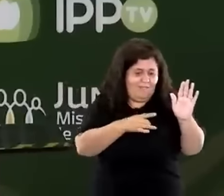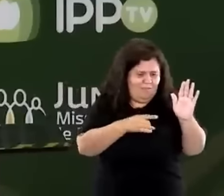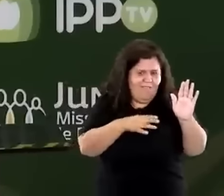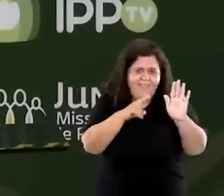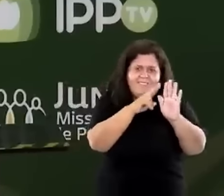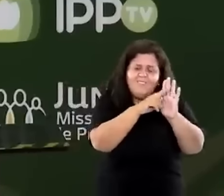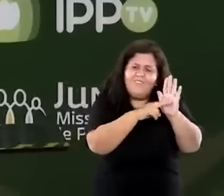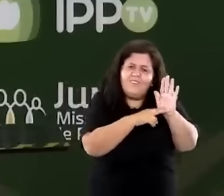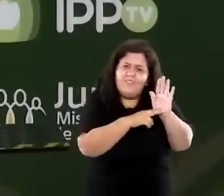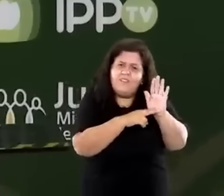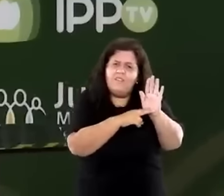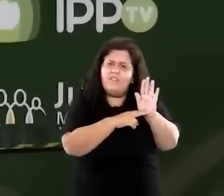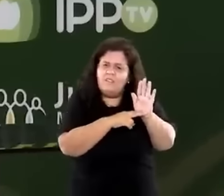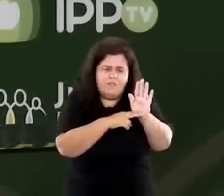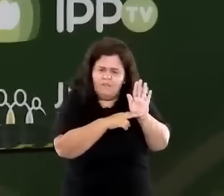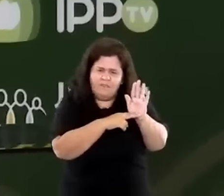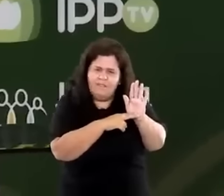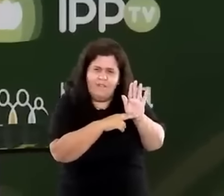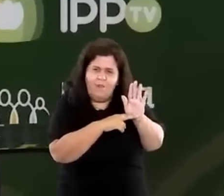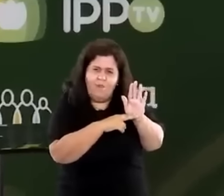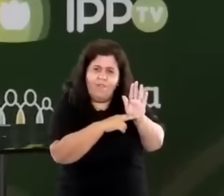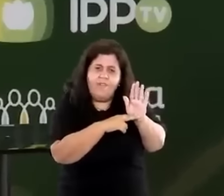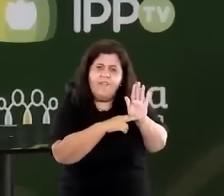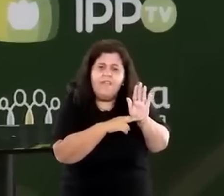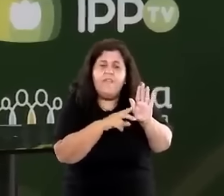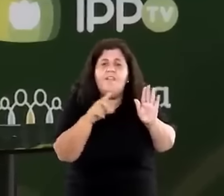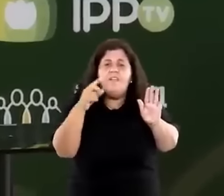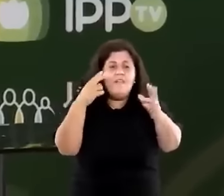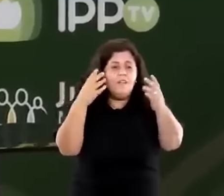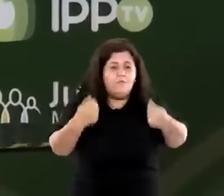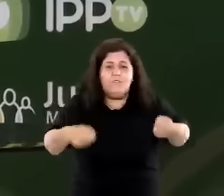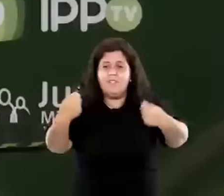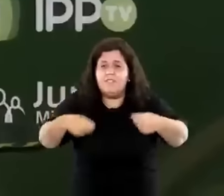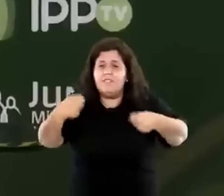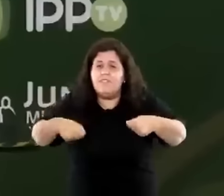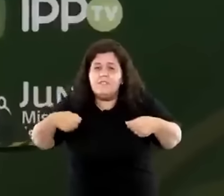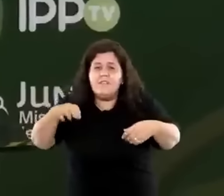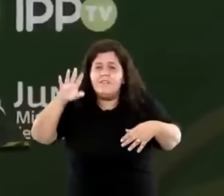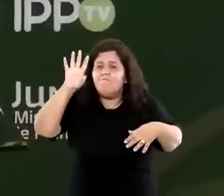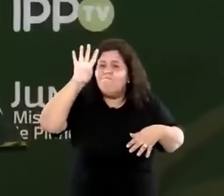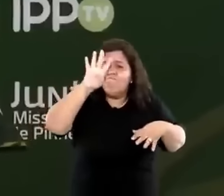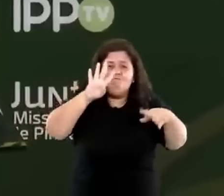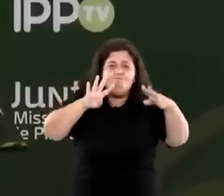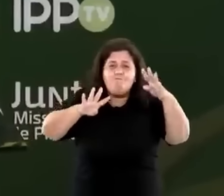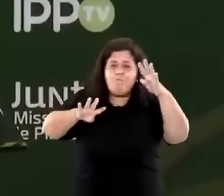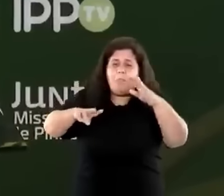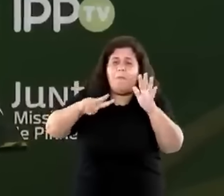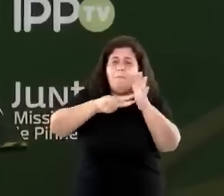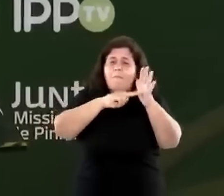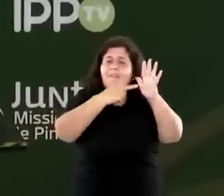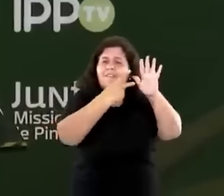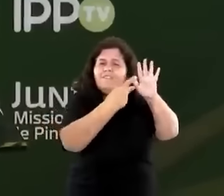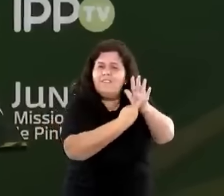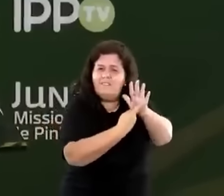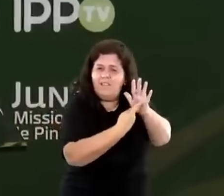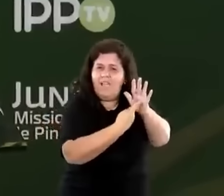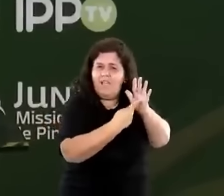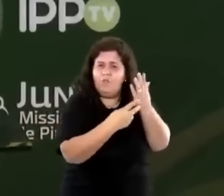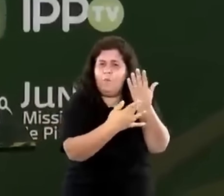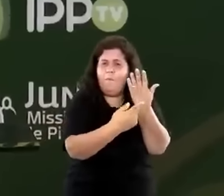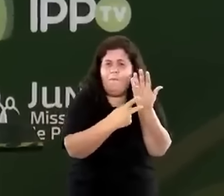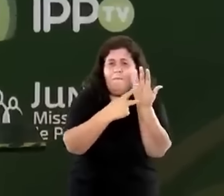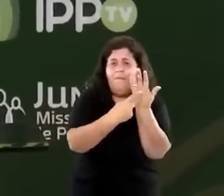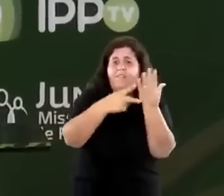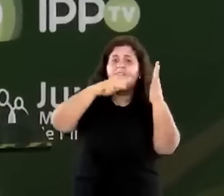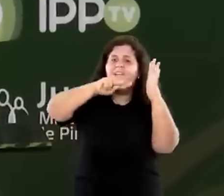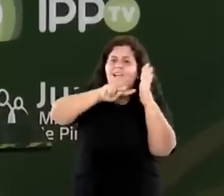Deus ele não ousa a fazer isso ele precisa usar imagens figuras que o homem possa entender